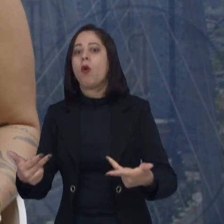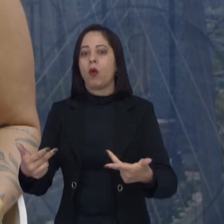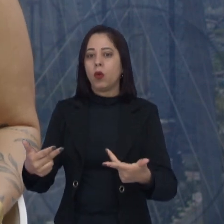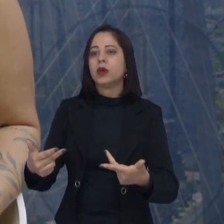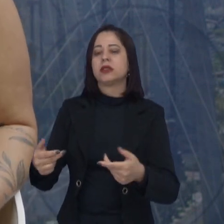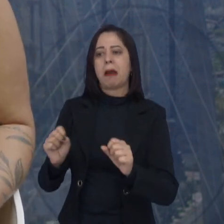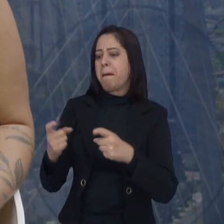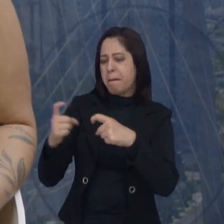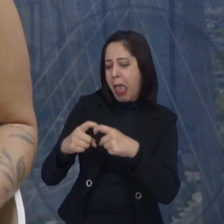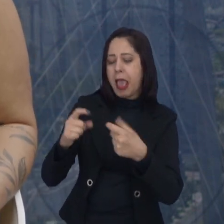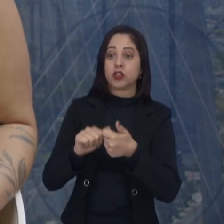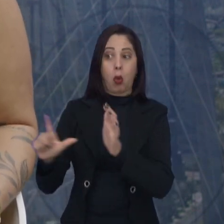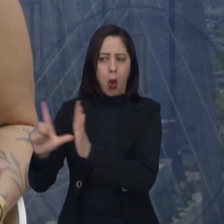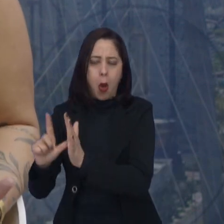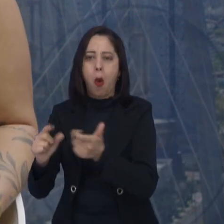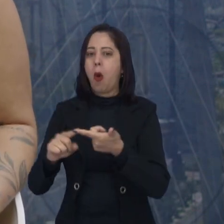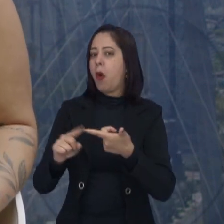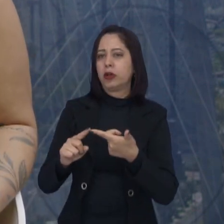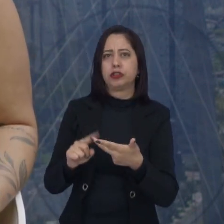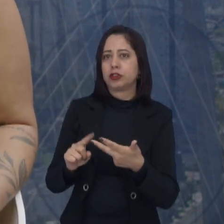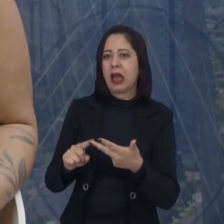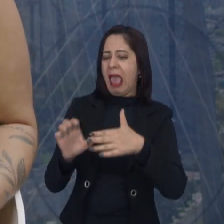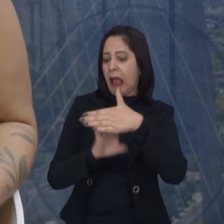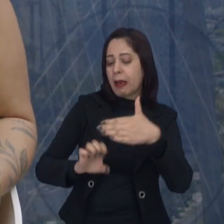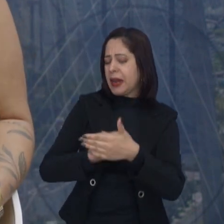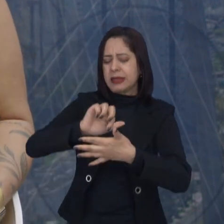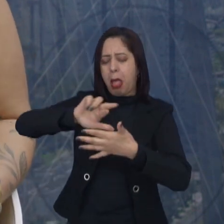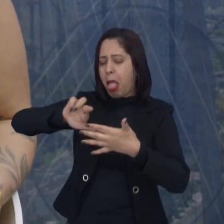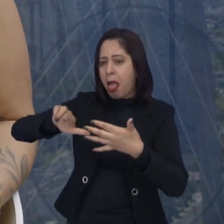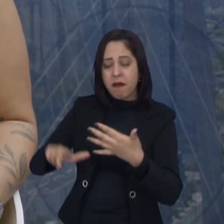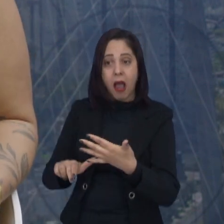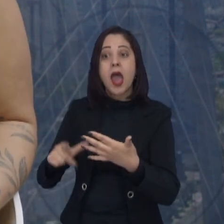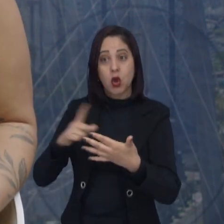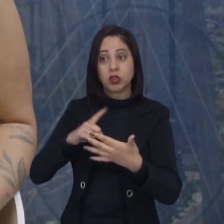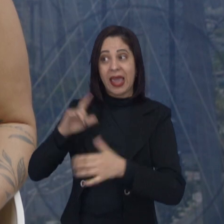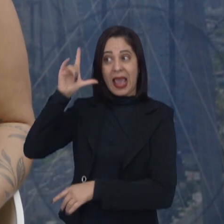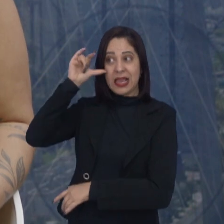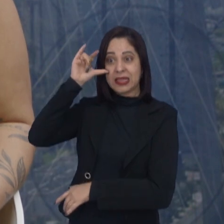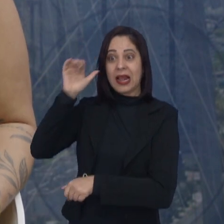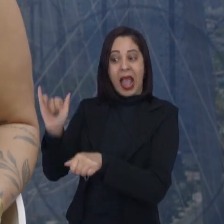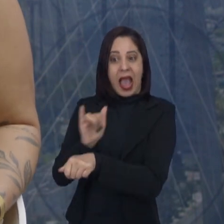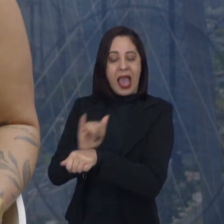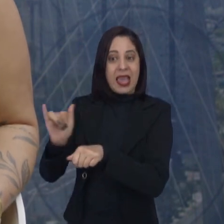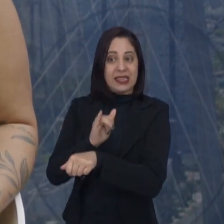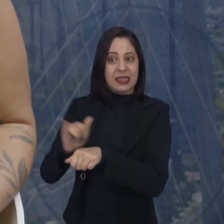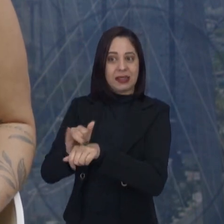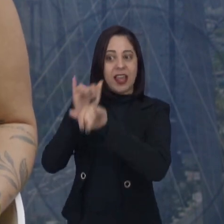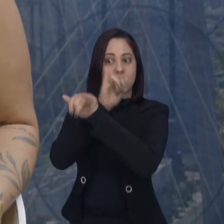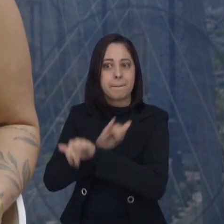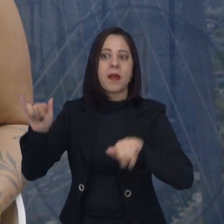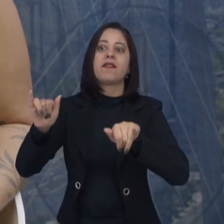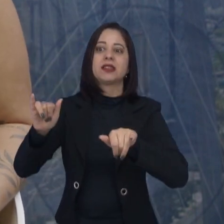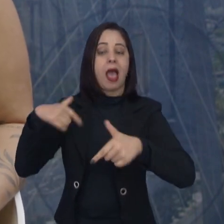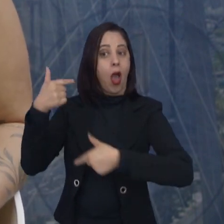um médico, seja uma loja, né? Uma pessoa física, uma pessoa jurídica, ela tem hoje o Instagram como uma ferramenta para divulgar o seu serviço, divulgar o